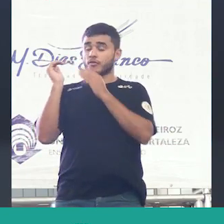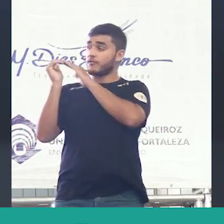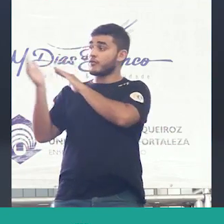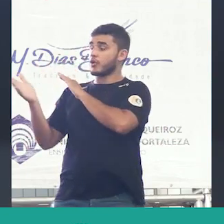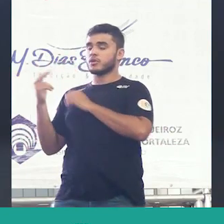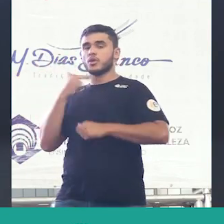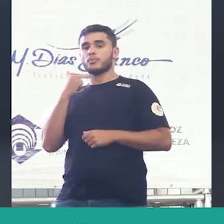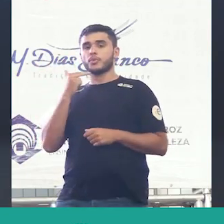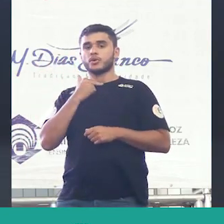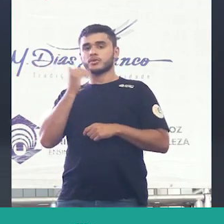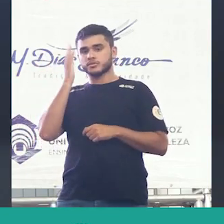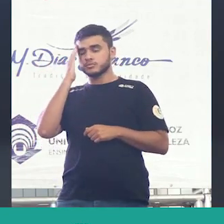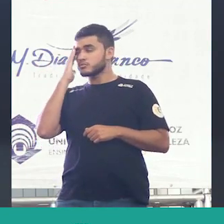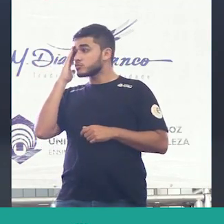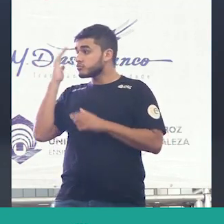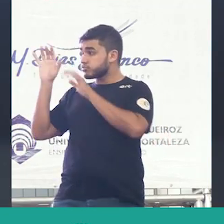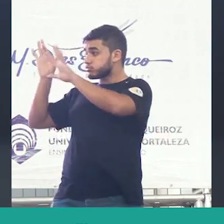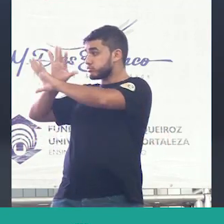ele é um meio